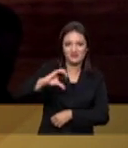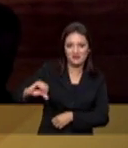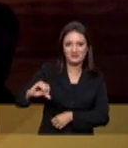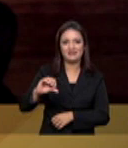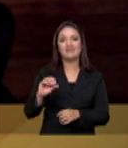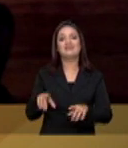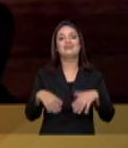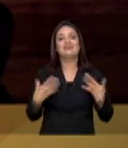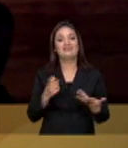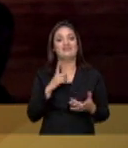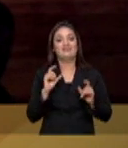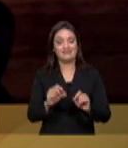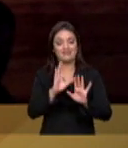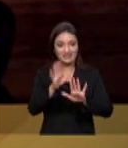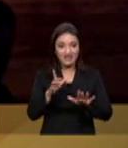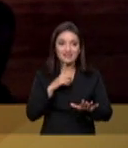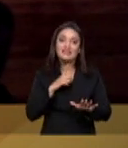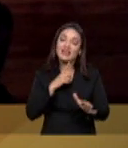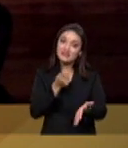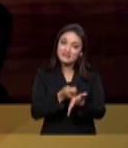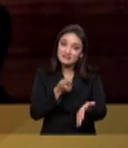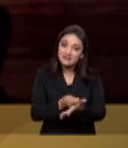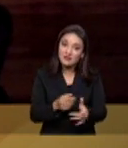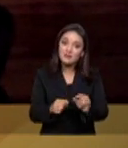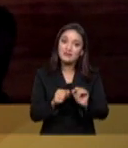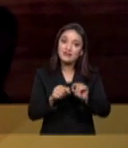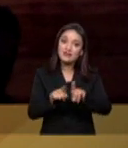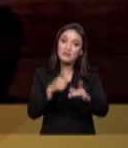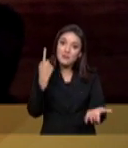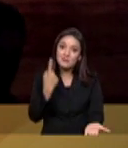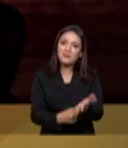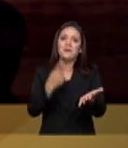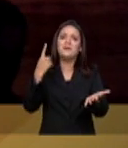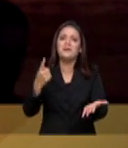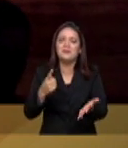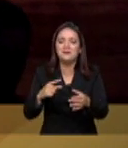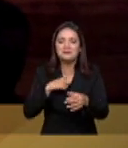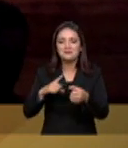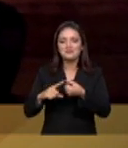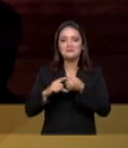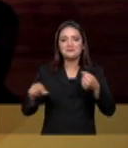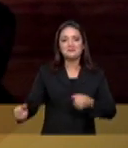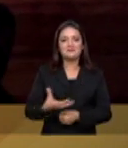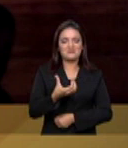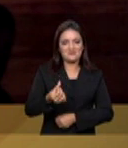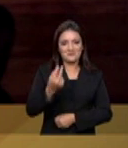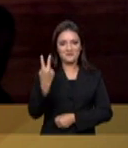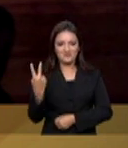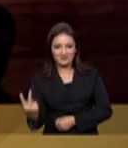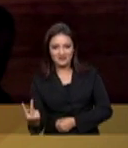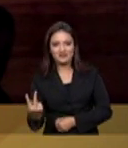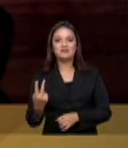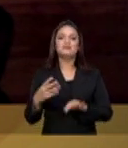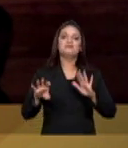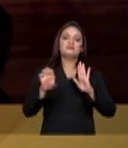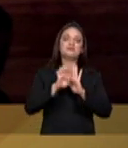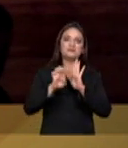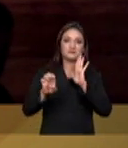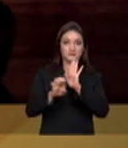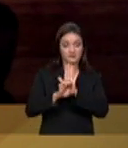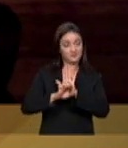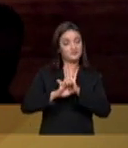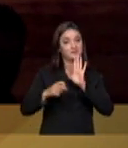previsão foi reforçada pelo disposto no artigo 62 do estatuto do